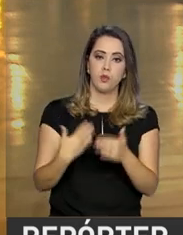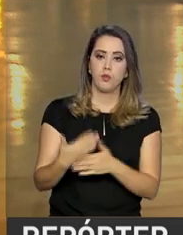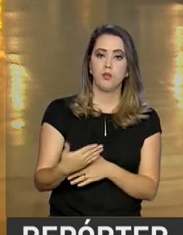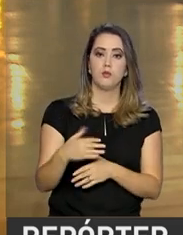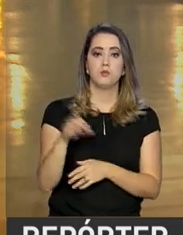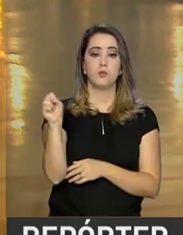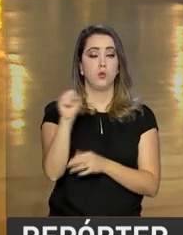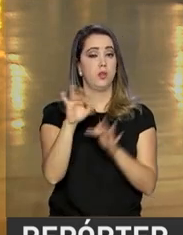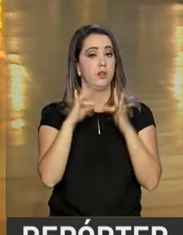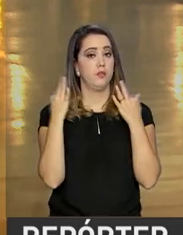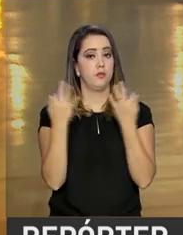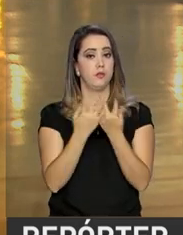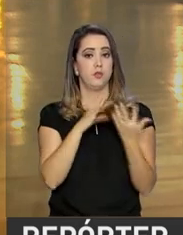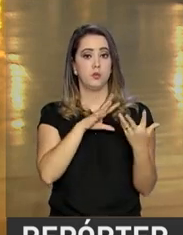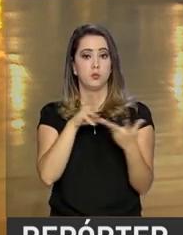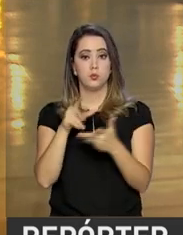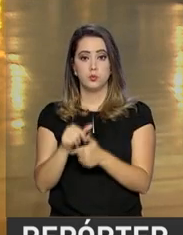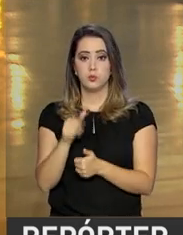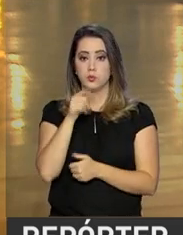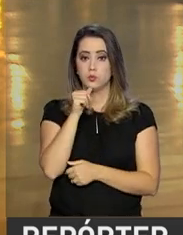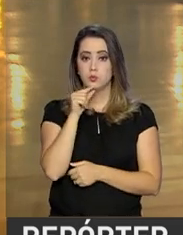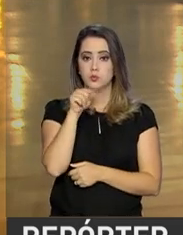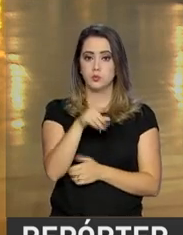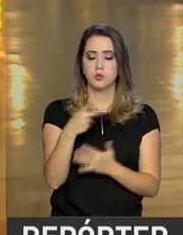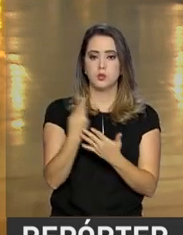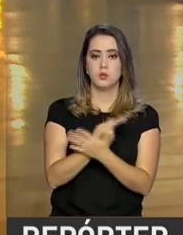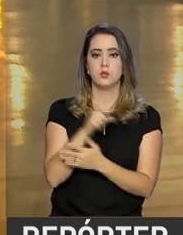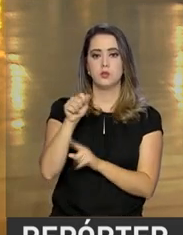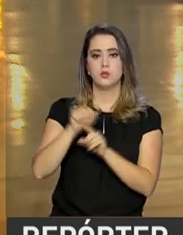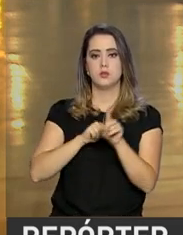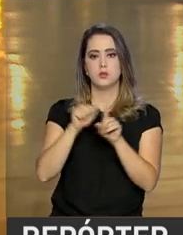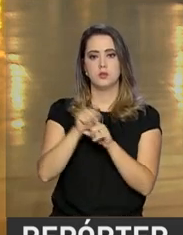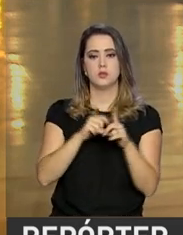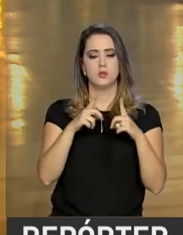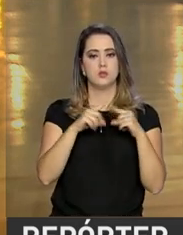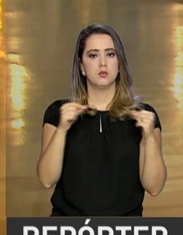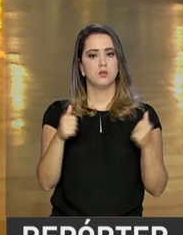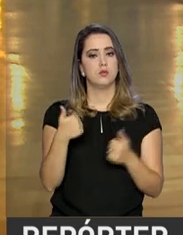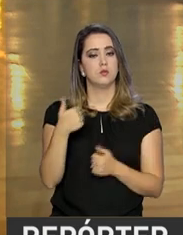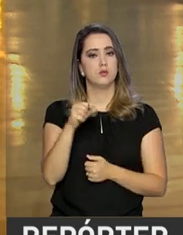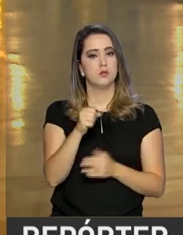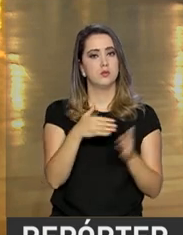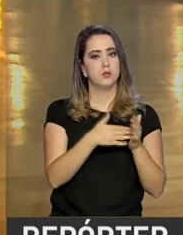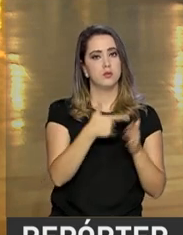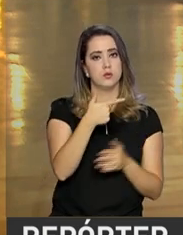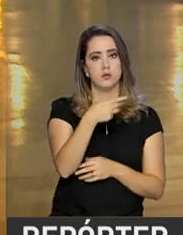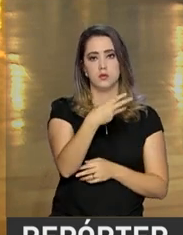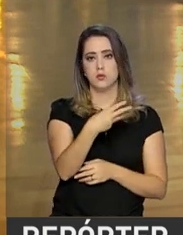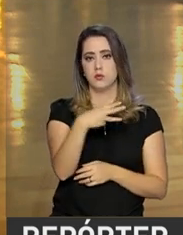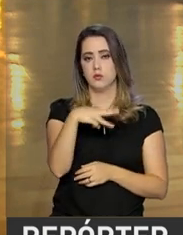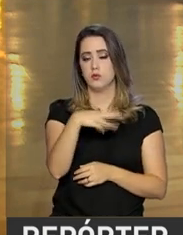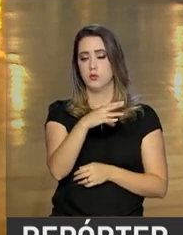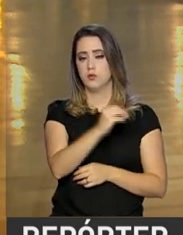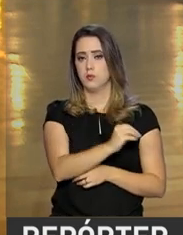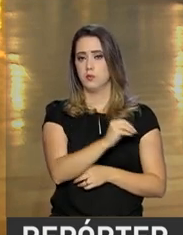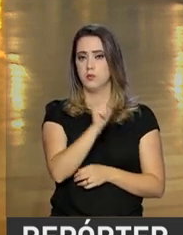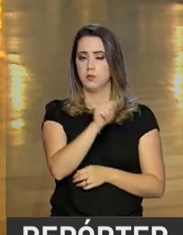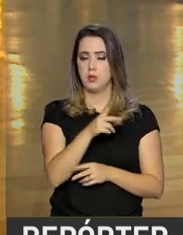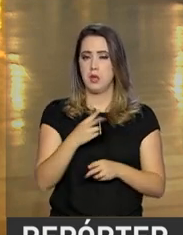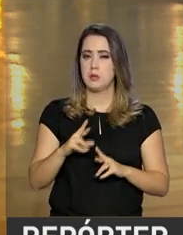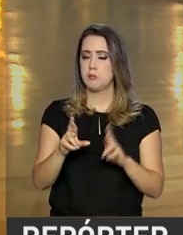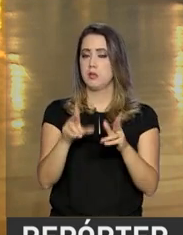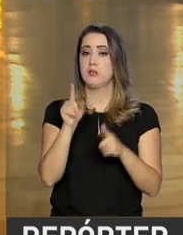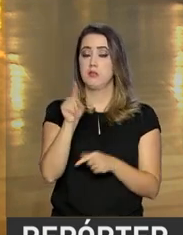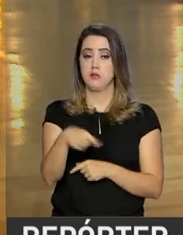8º fórum mundial da água que ocorre neste mês aqui em brasília entre os dias 18 e 23 de março a expectativa